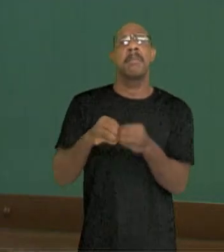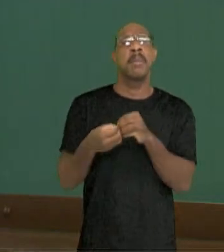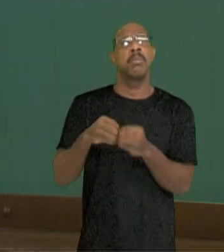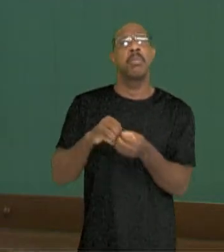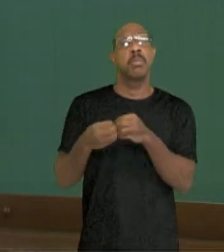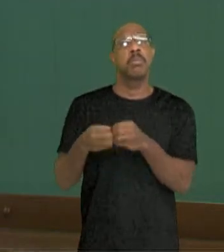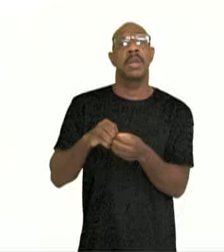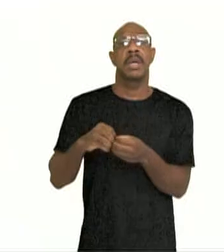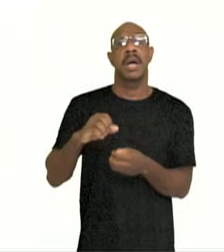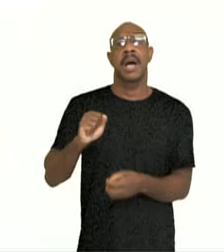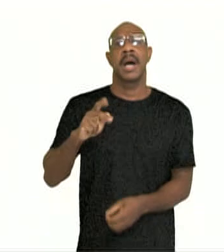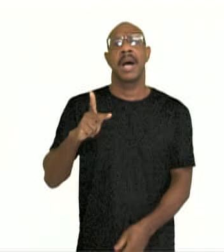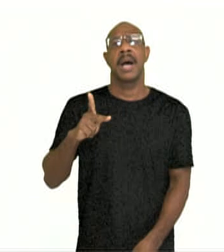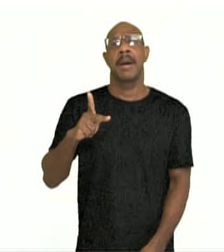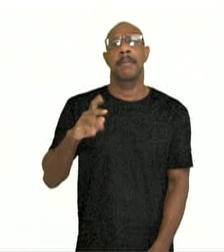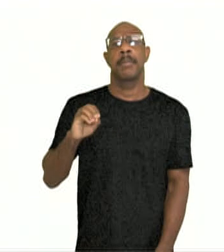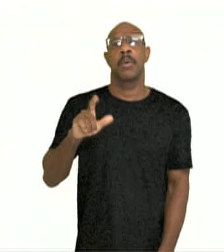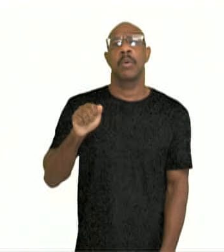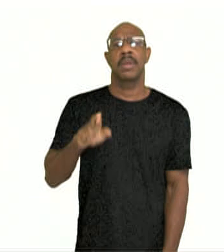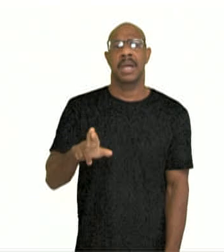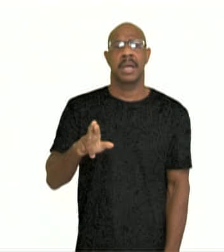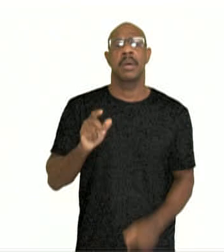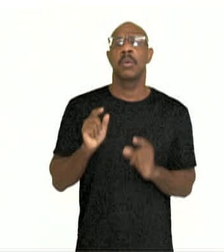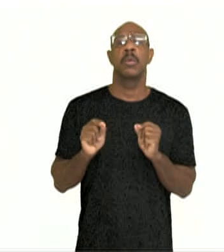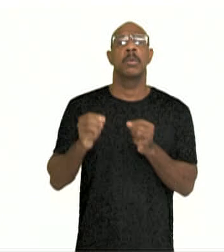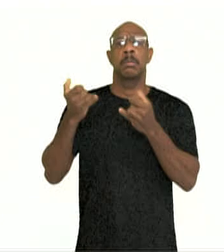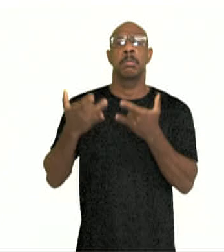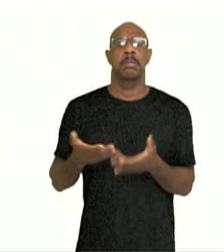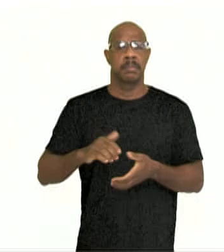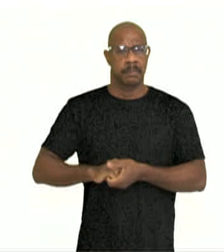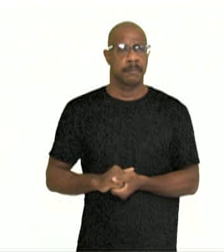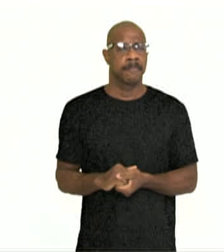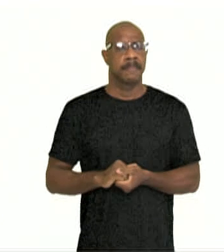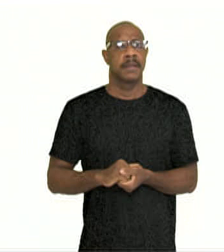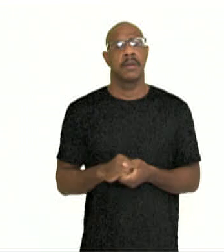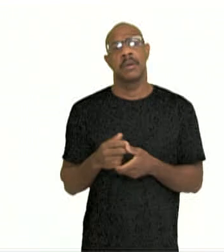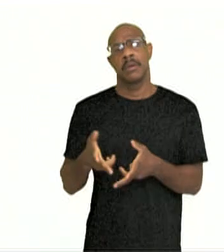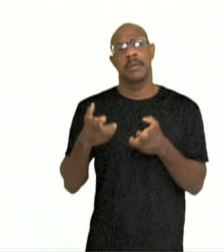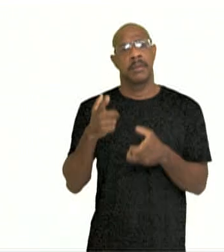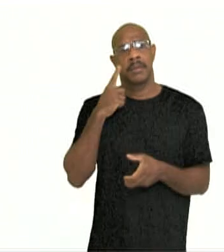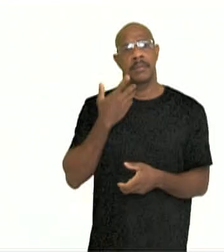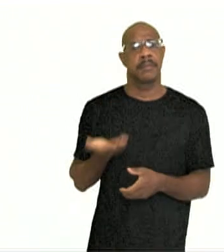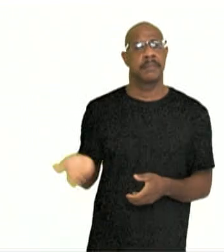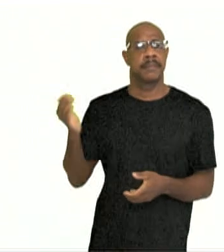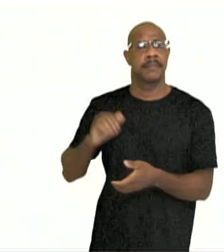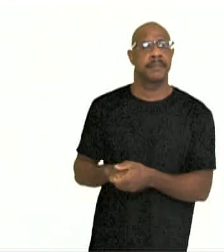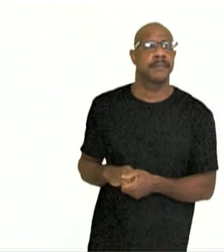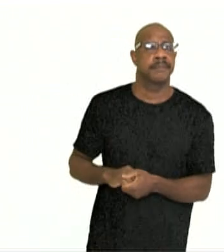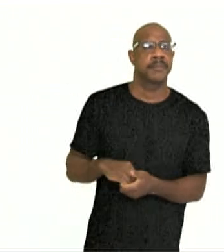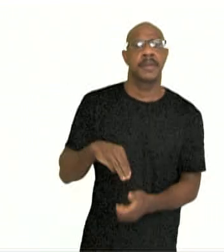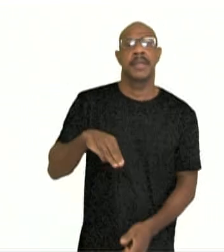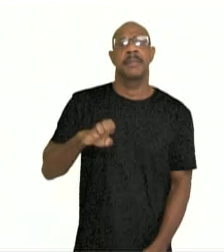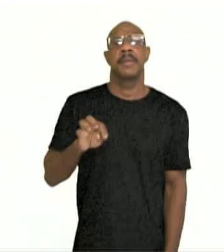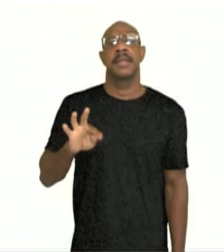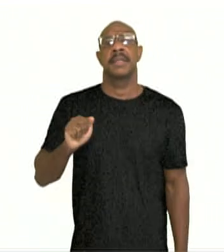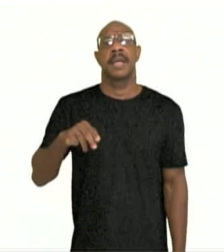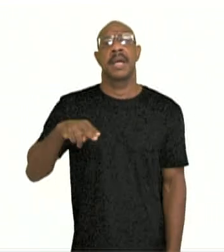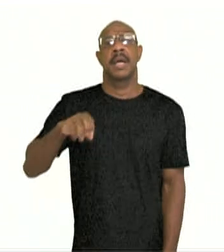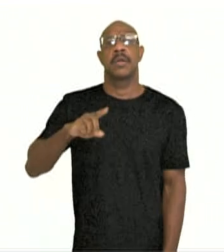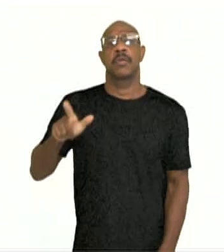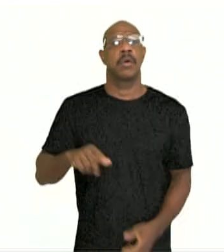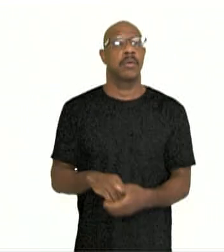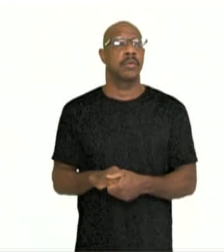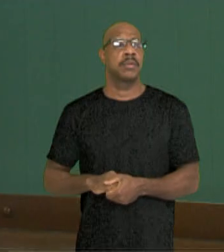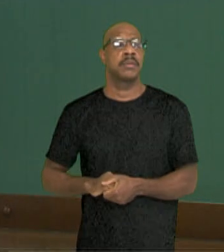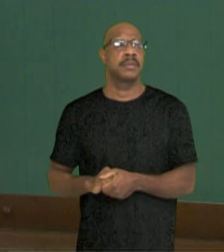polar e apolar? Professor, me explica mais uma vez. Observe aqui, nós temos essa molécula de metanol. Nós temos